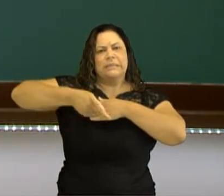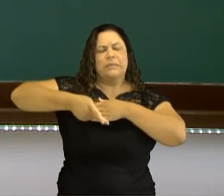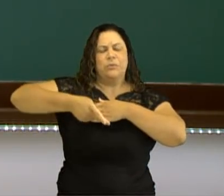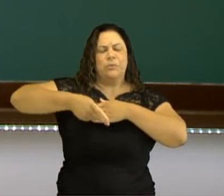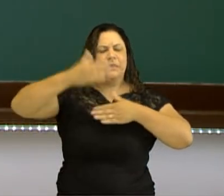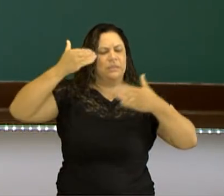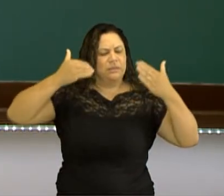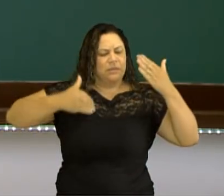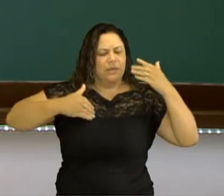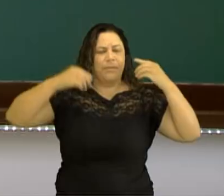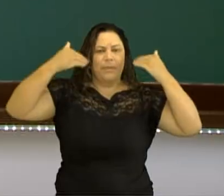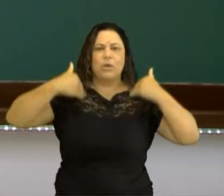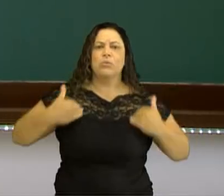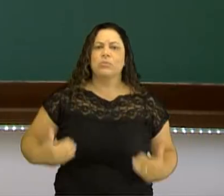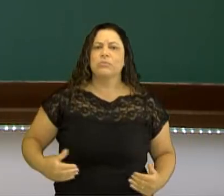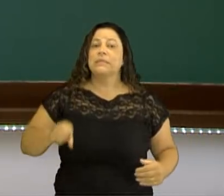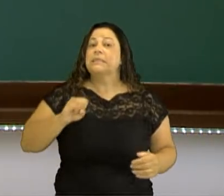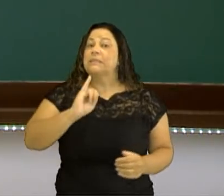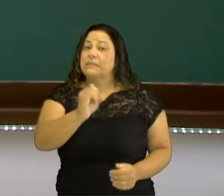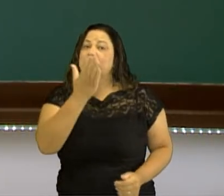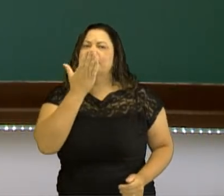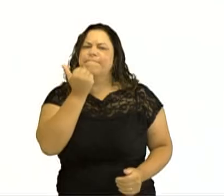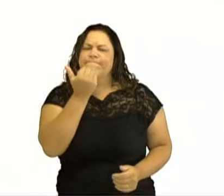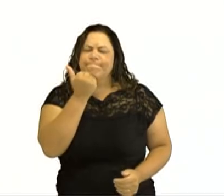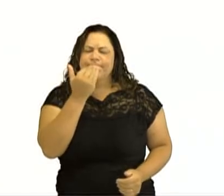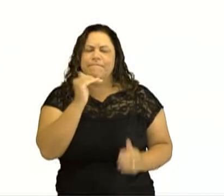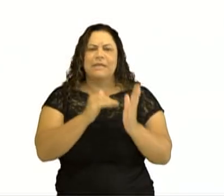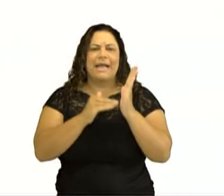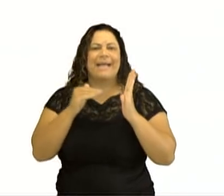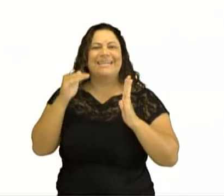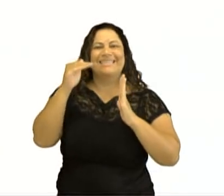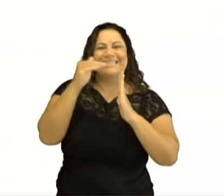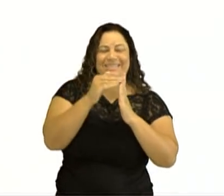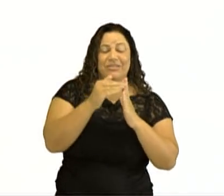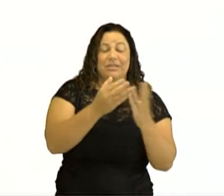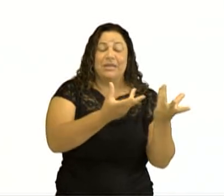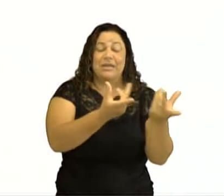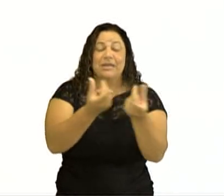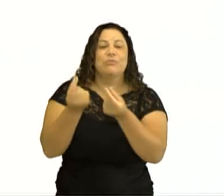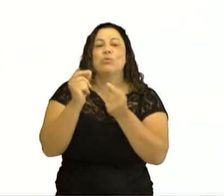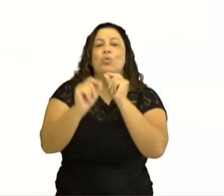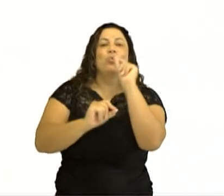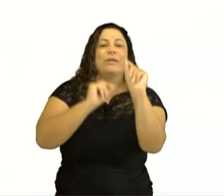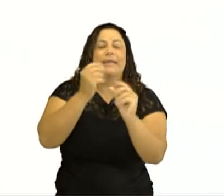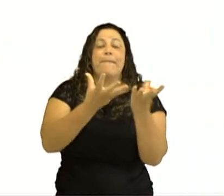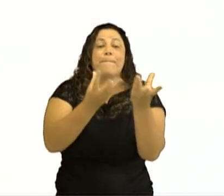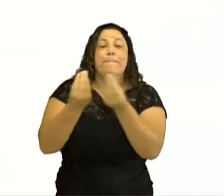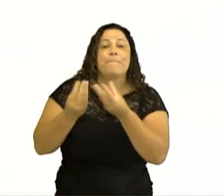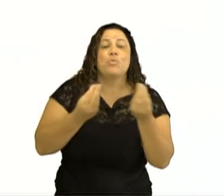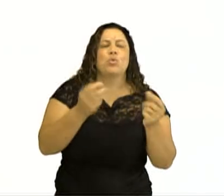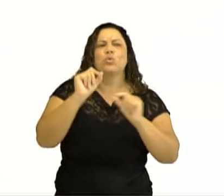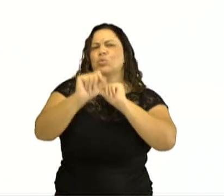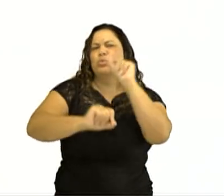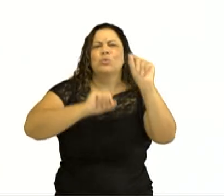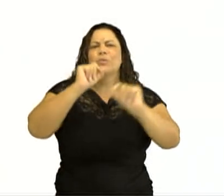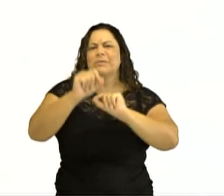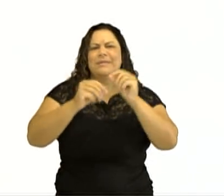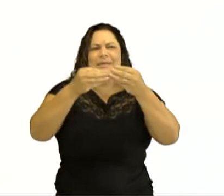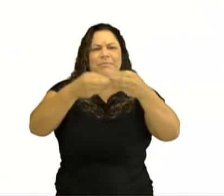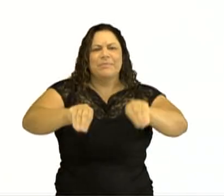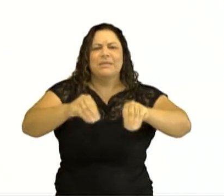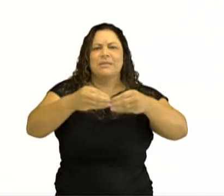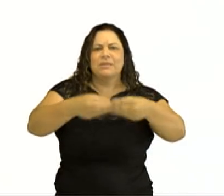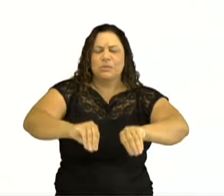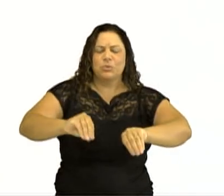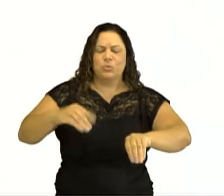se consumirmos exageradamente alimentos ricos em lipídio? Que prejuízos isso pode trazer